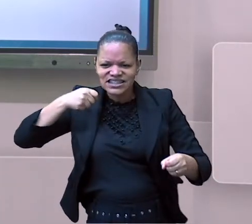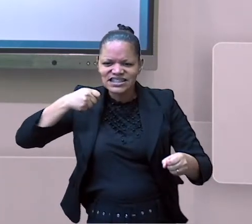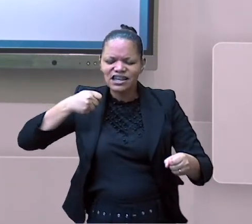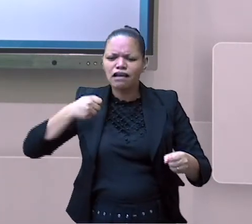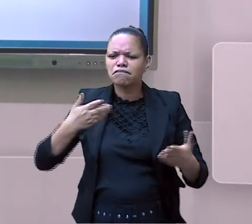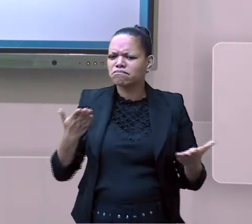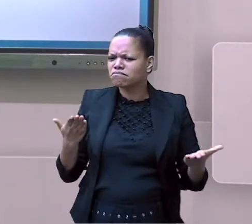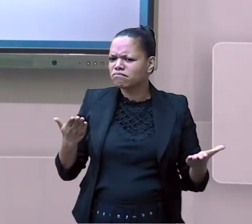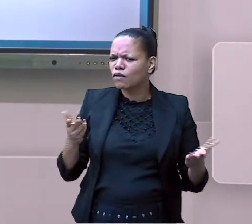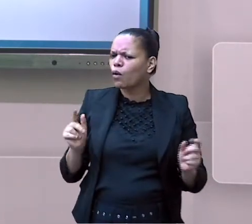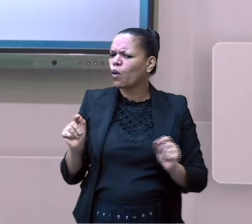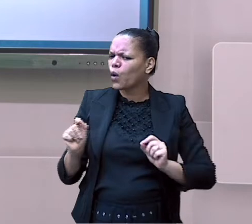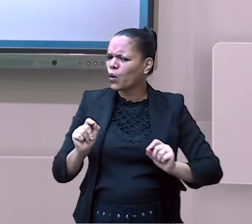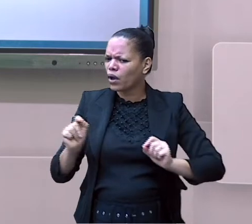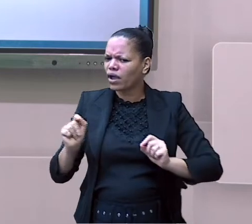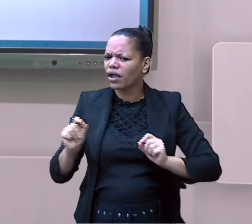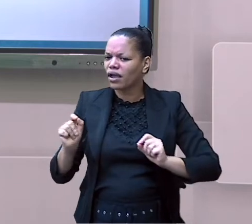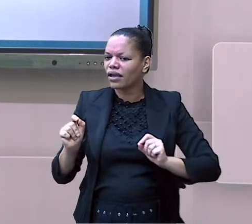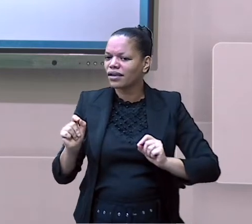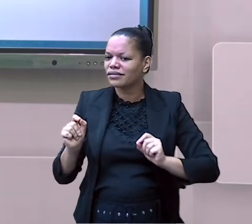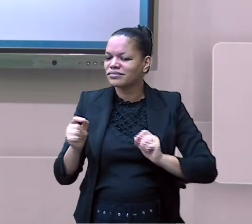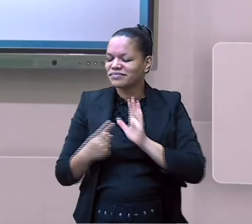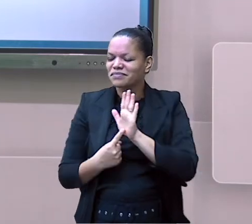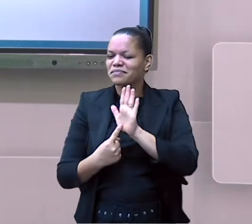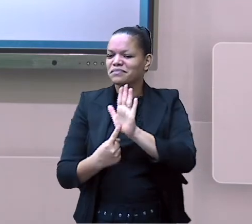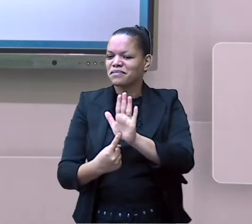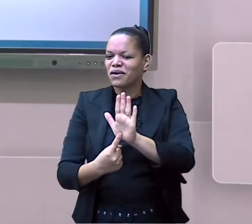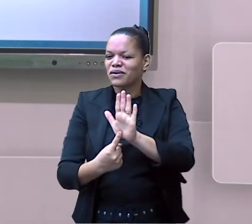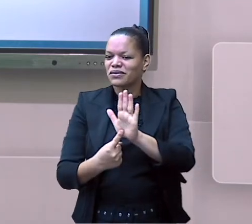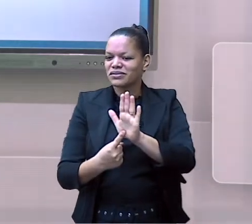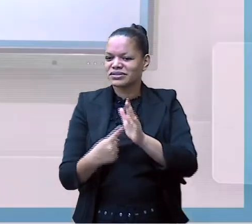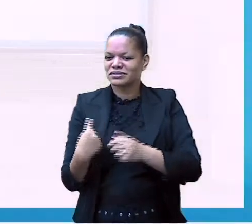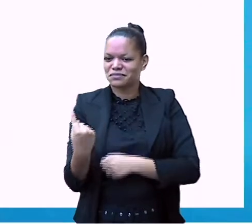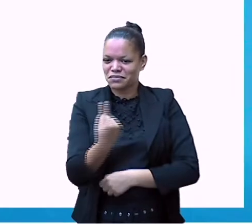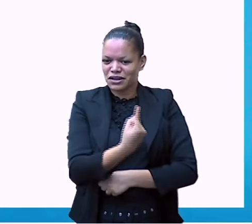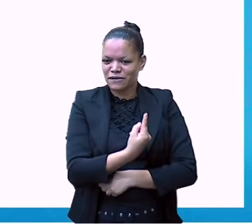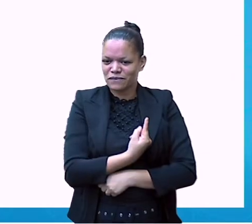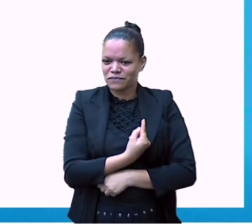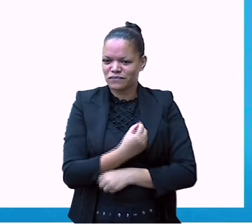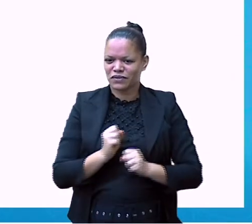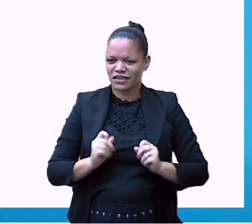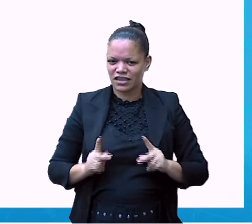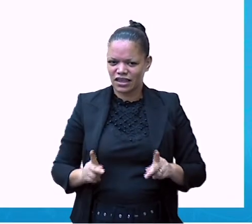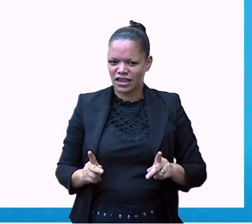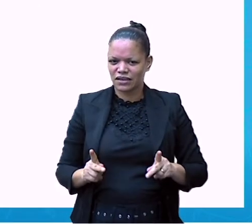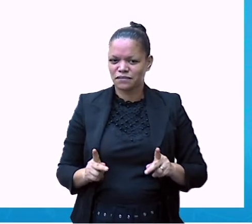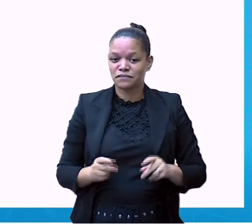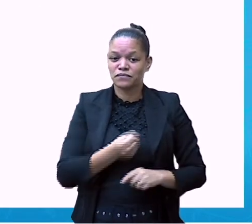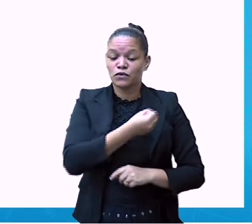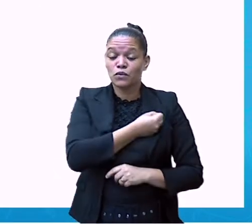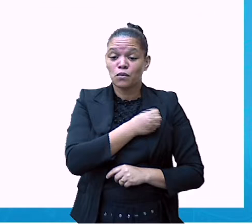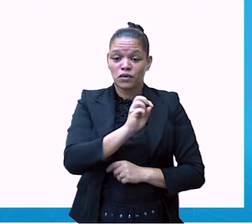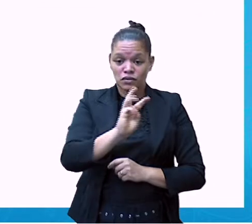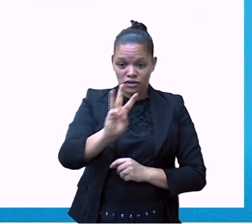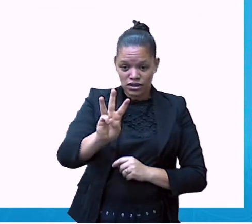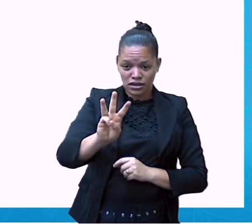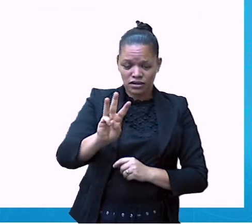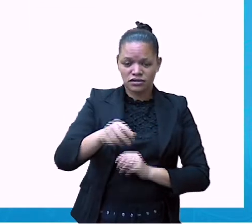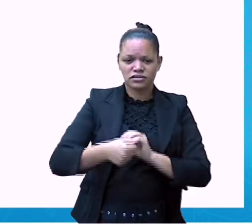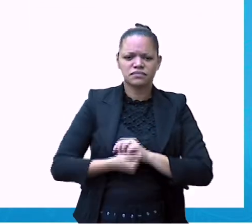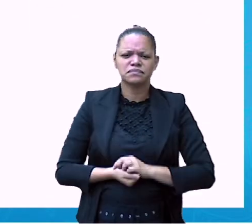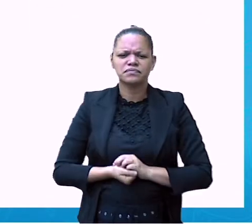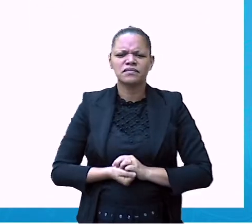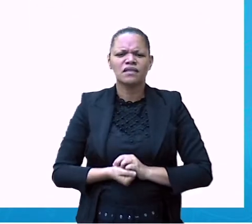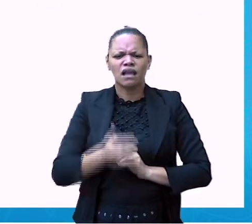ação que você faz? Conta pra gente que nós queremos saber. 3. Você acredita que